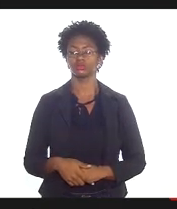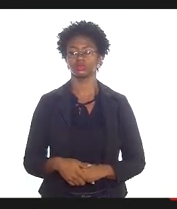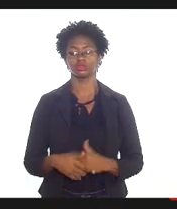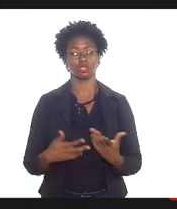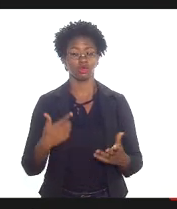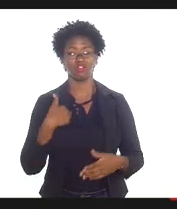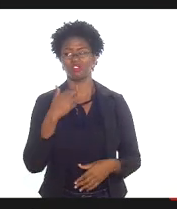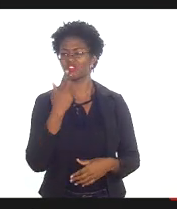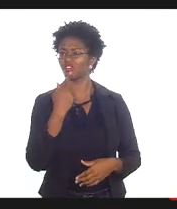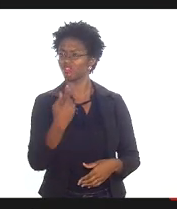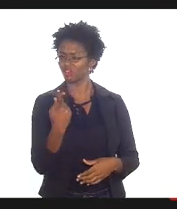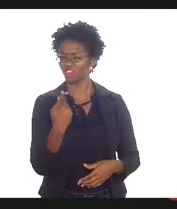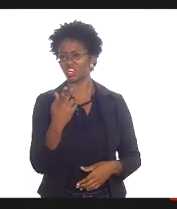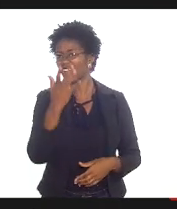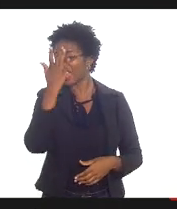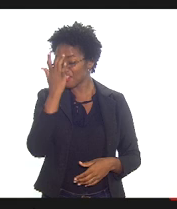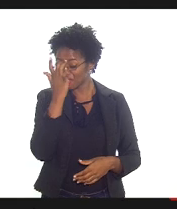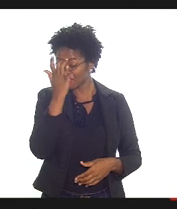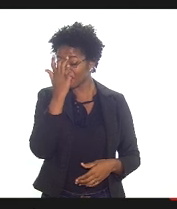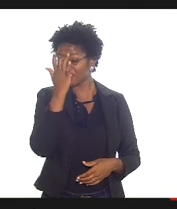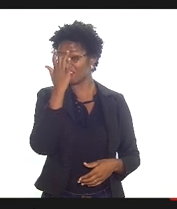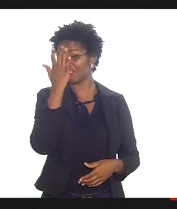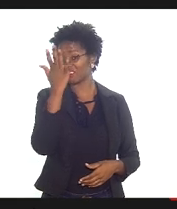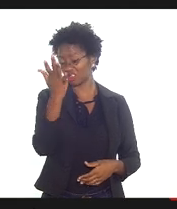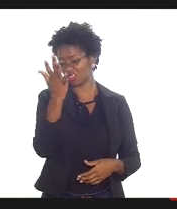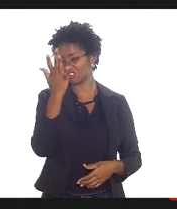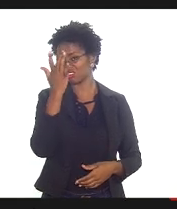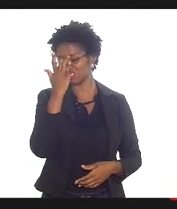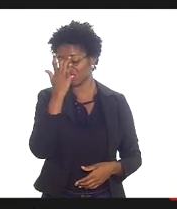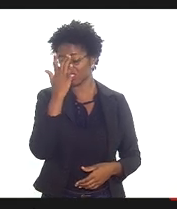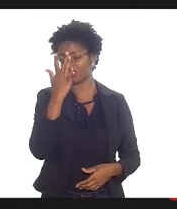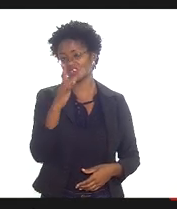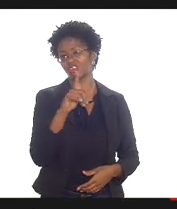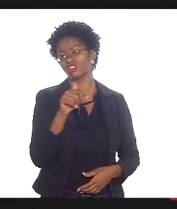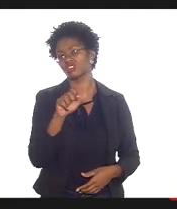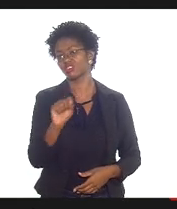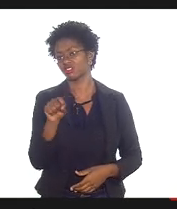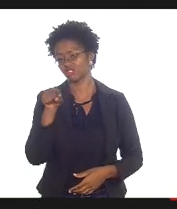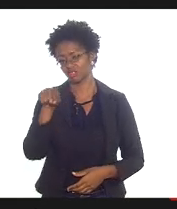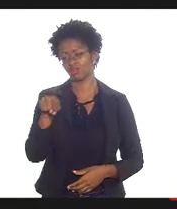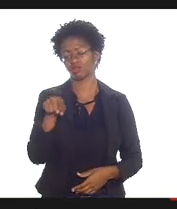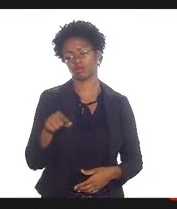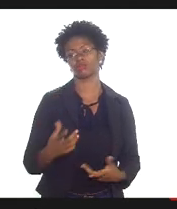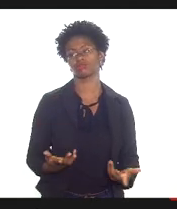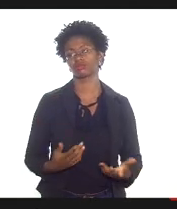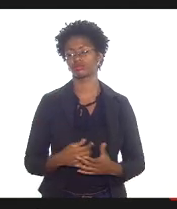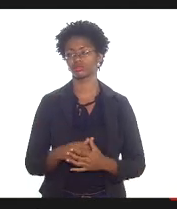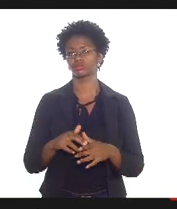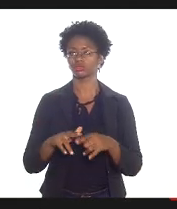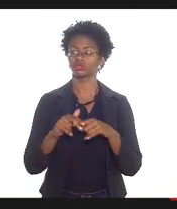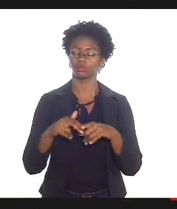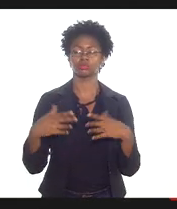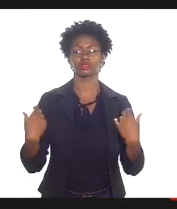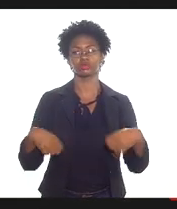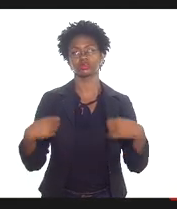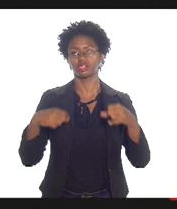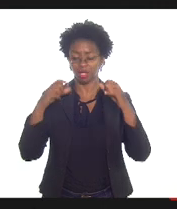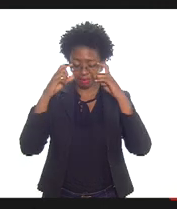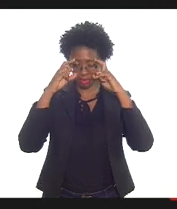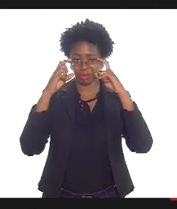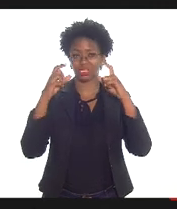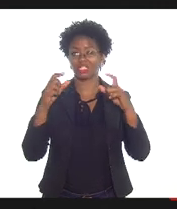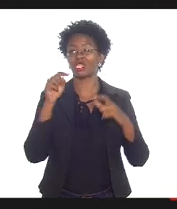dizendo, é razoável face ao gás que escoa nesse duto. Né? Então, tem que se prestar muita